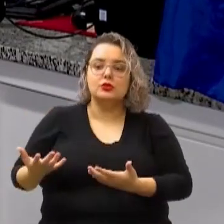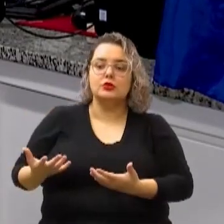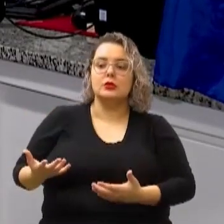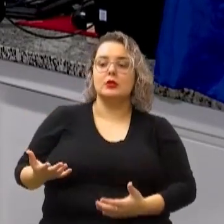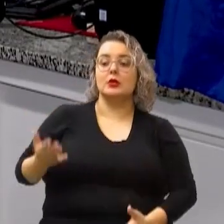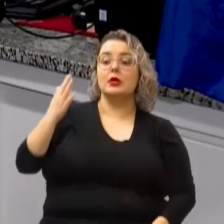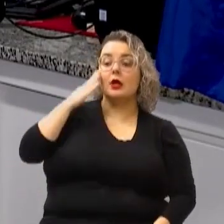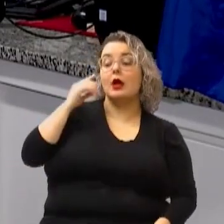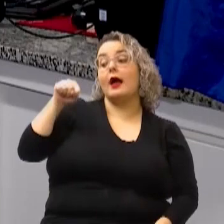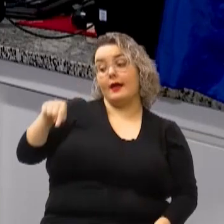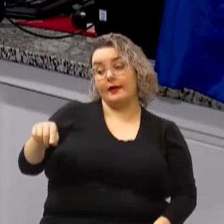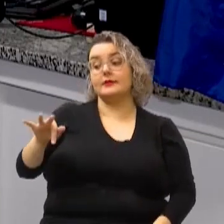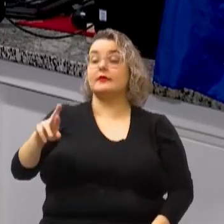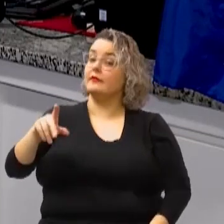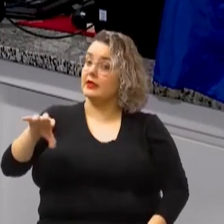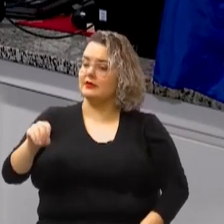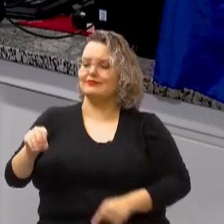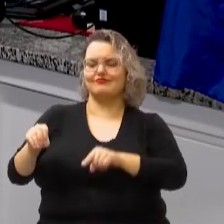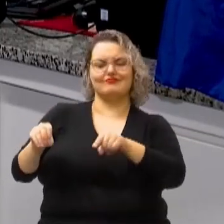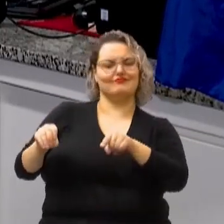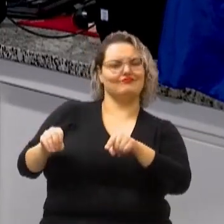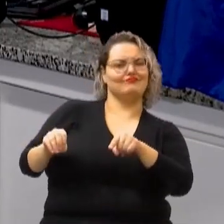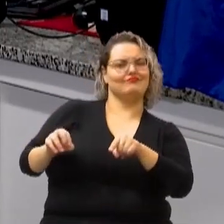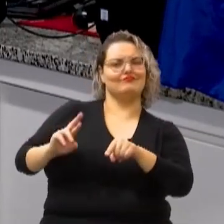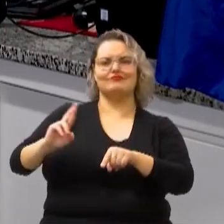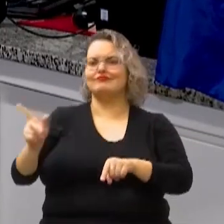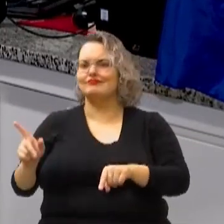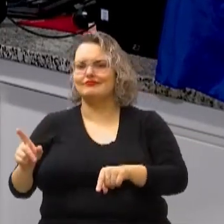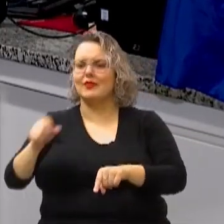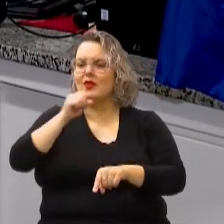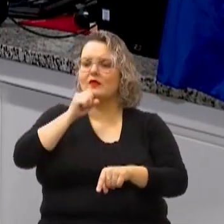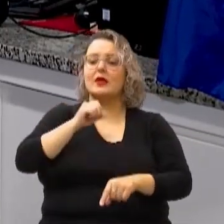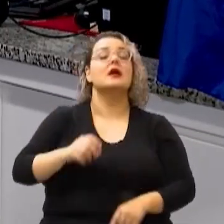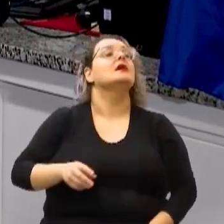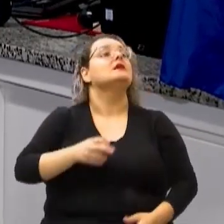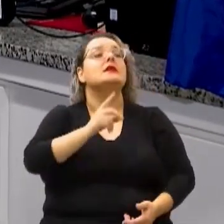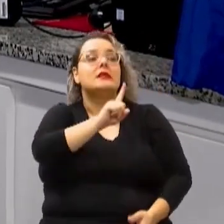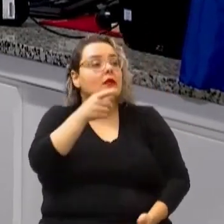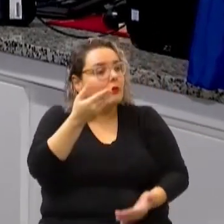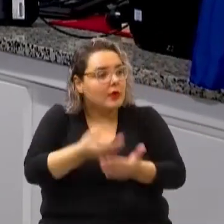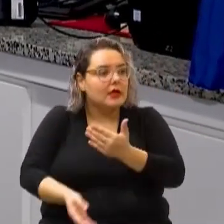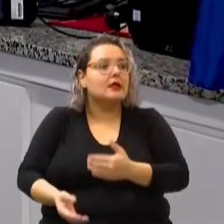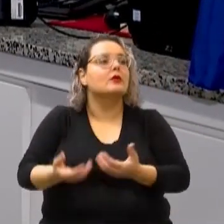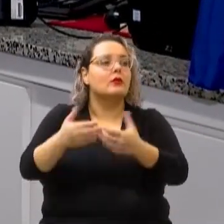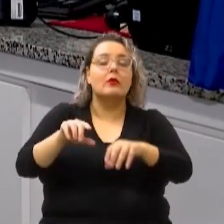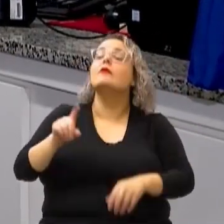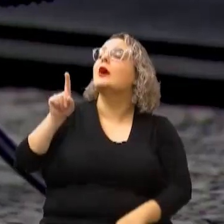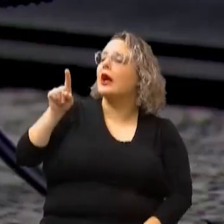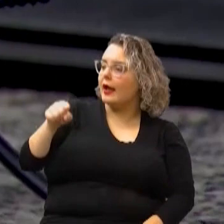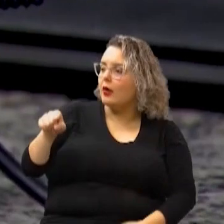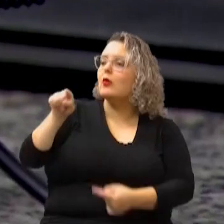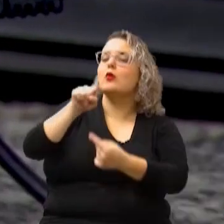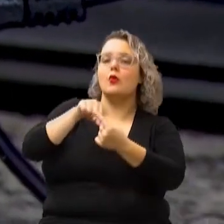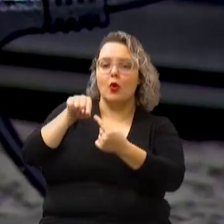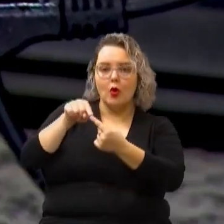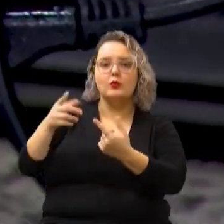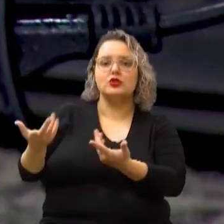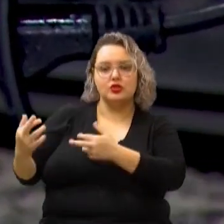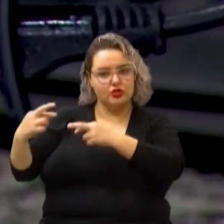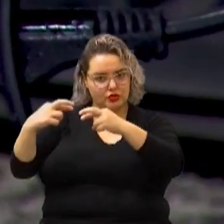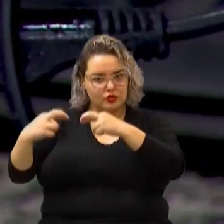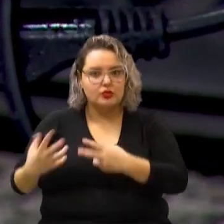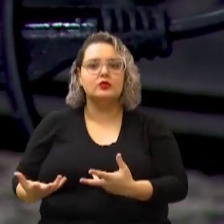Então, tirando o espectro, eu saberia, esse ovo é fresco, esse ovo tem tantos dias. Sem perder os ovos. Sem perder os ovos. Esse é o intuito